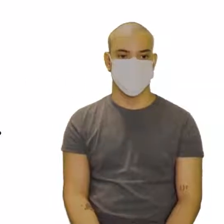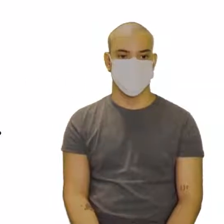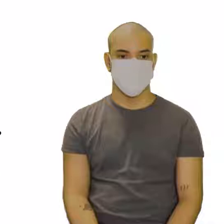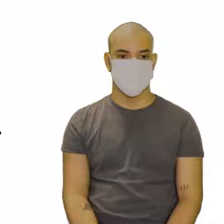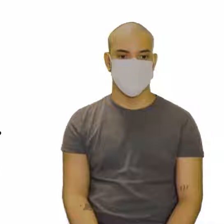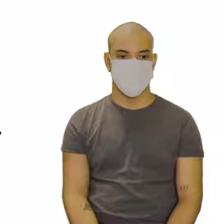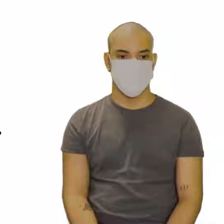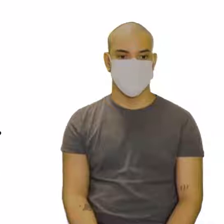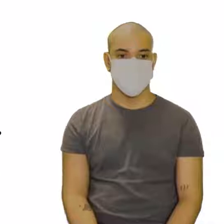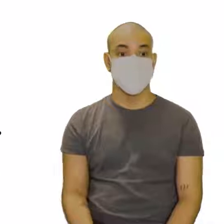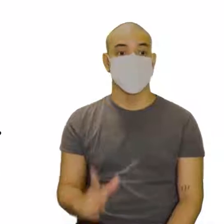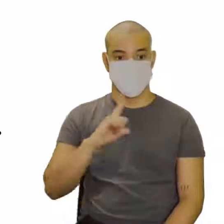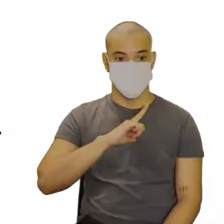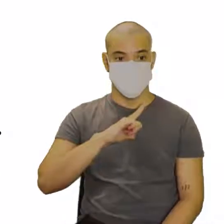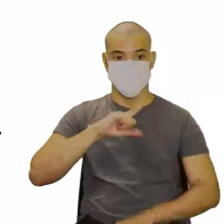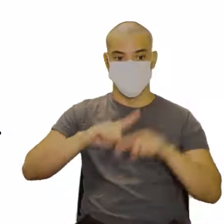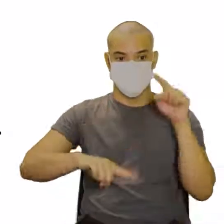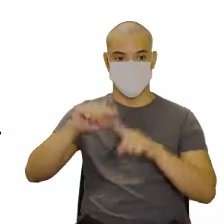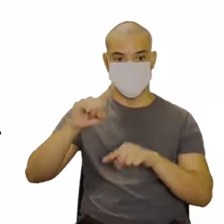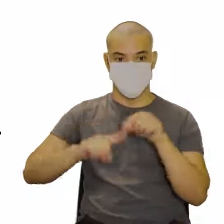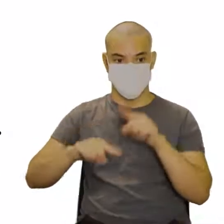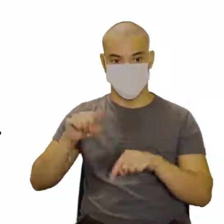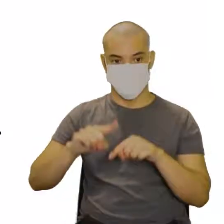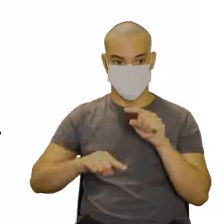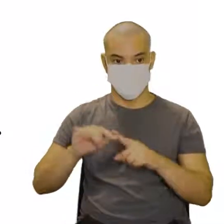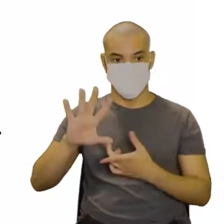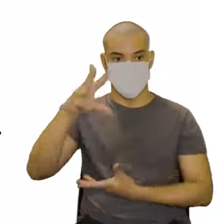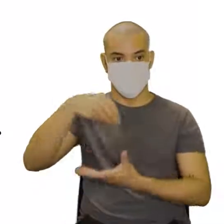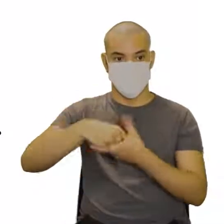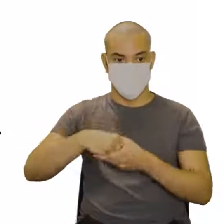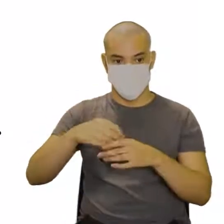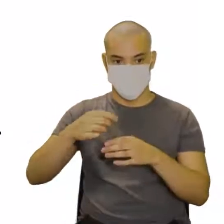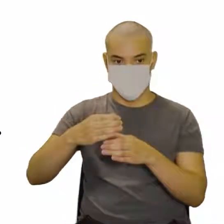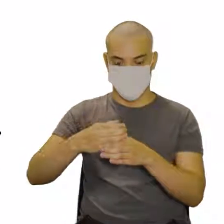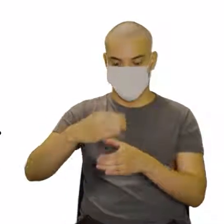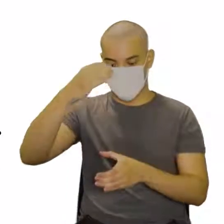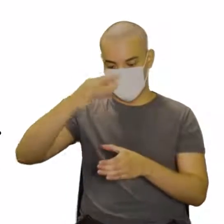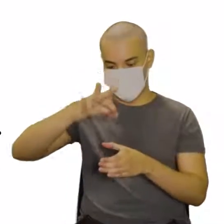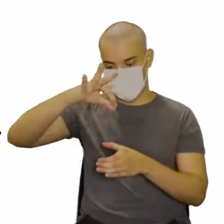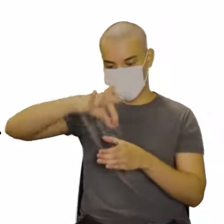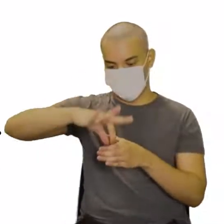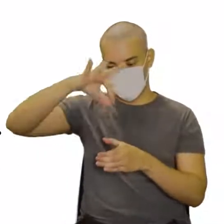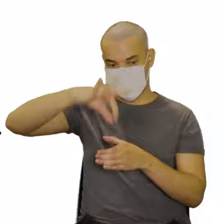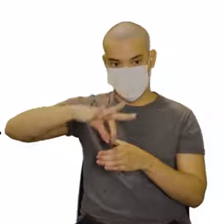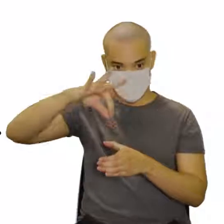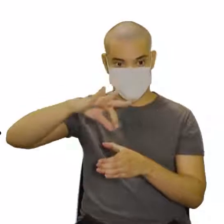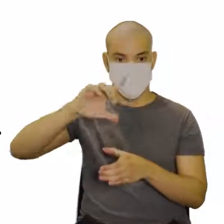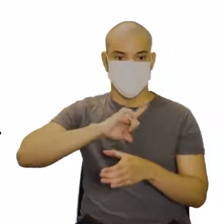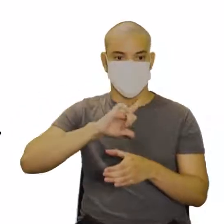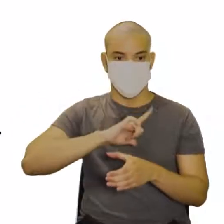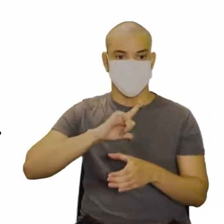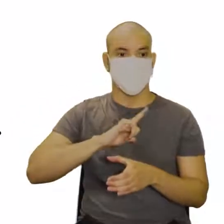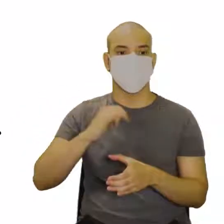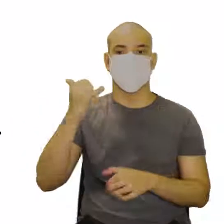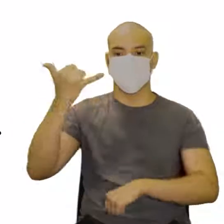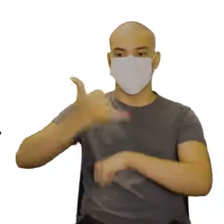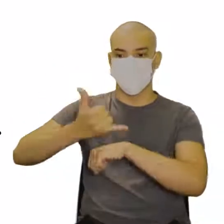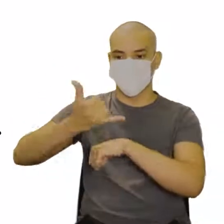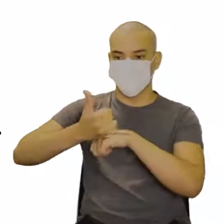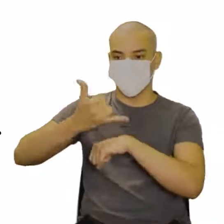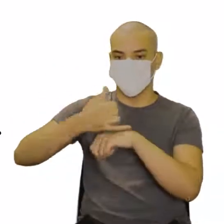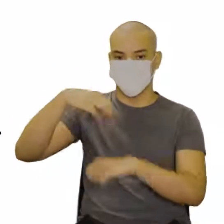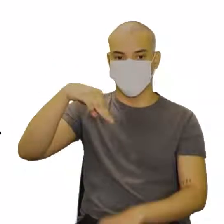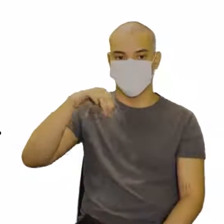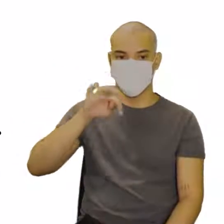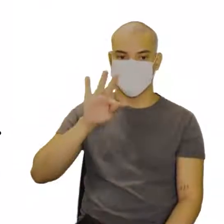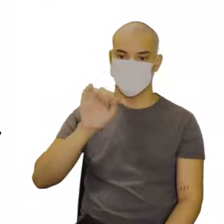tenho material dielétrico, olha só ele aqui no meio do capacitor. Aqui você tem a placa metálica, tá? Então